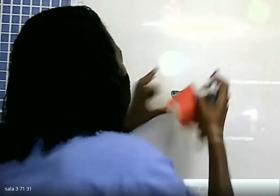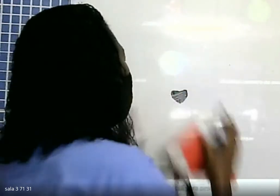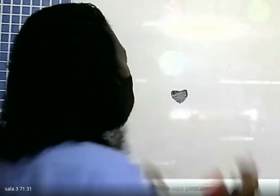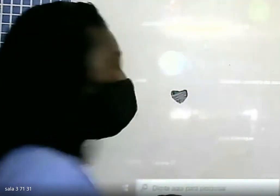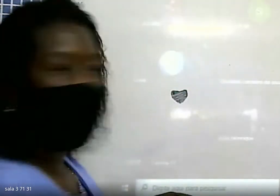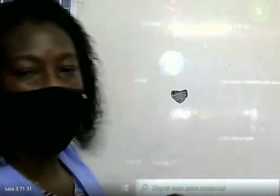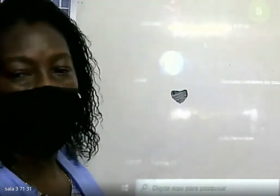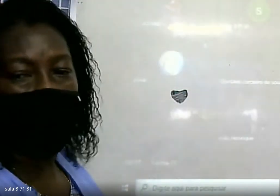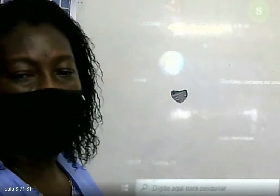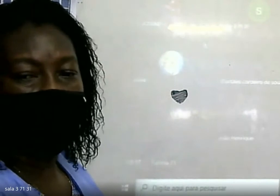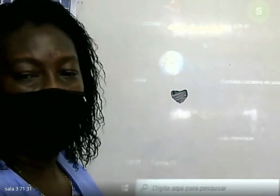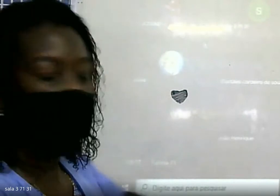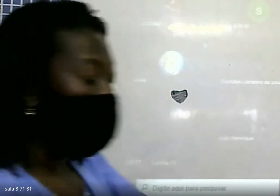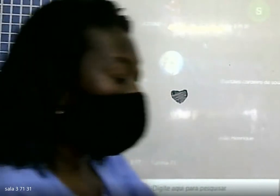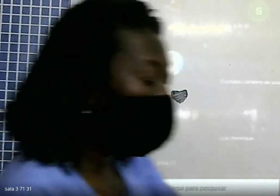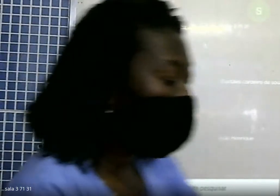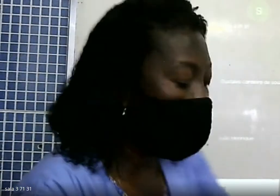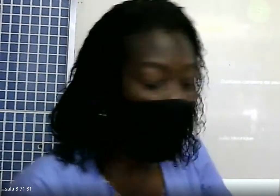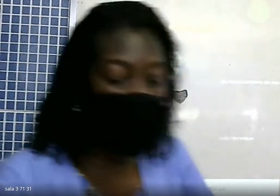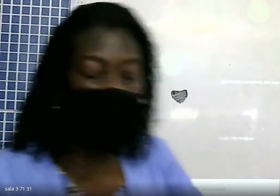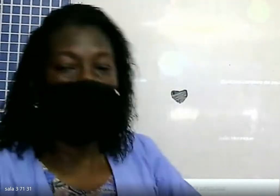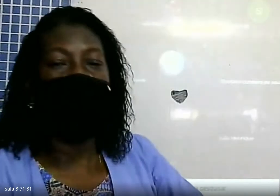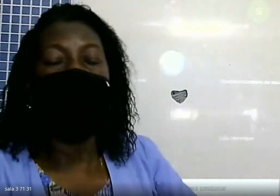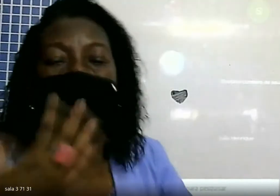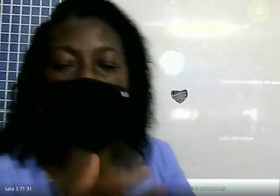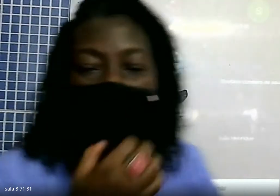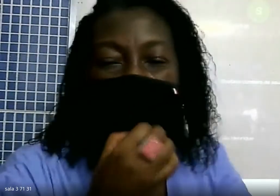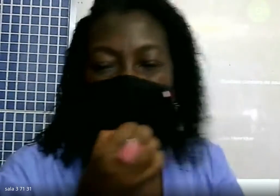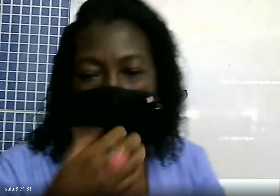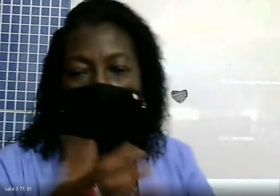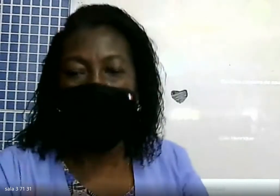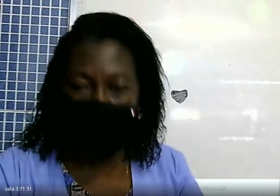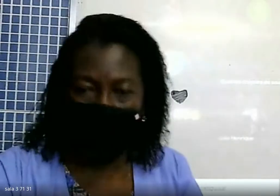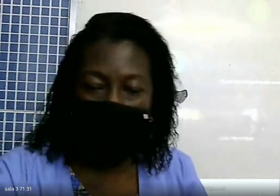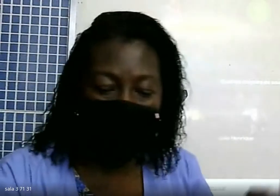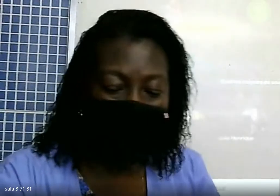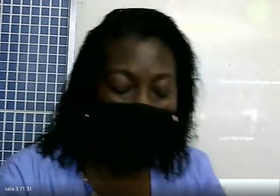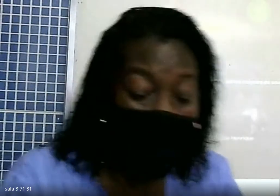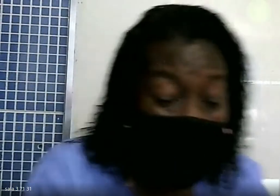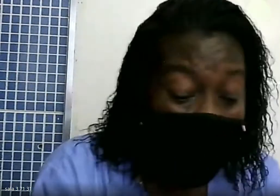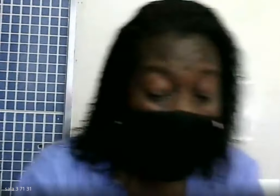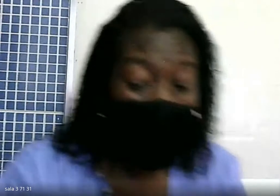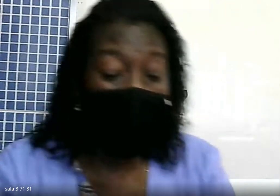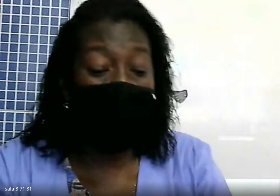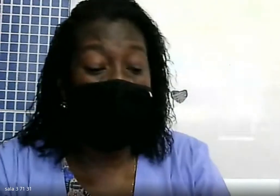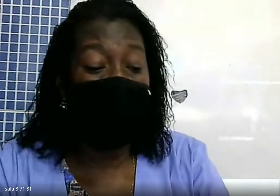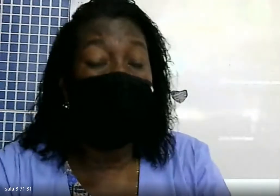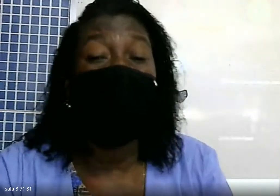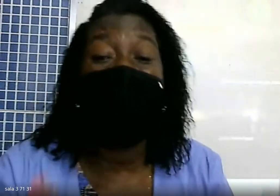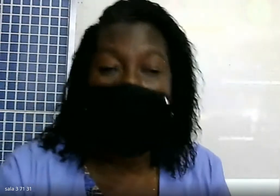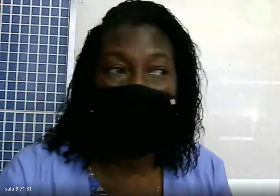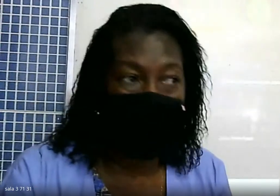Quando eu tiro, ó, tá lá o formato. O ideal, eu posso fazer várias vezes, eu posso fazer uma composição, tá? É,